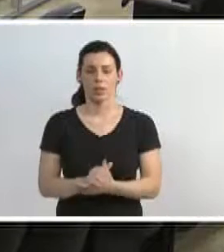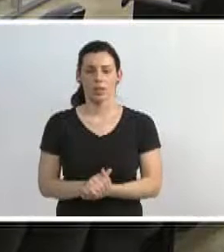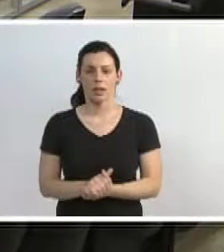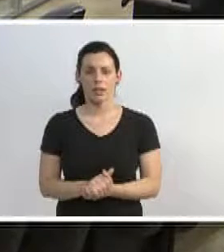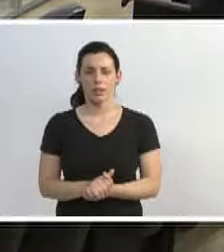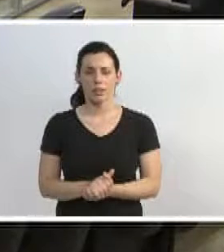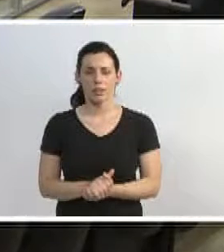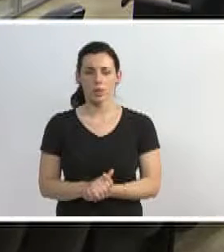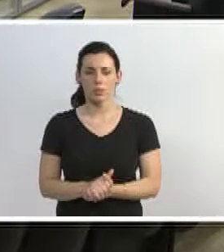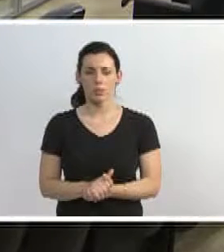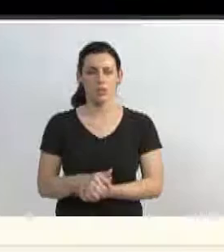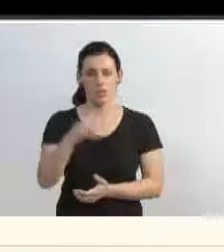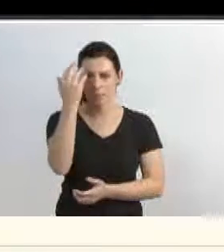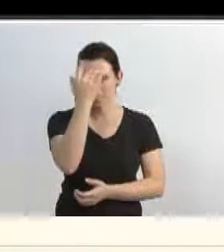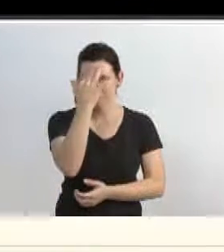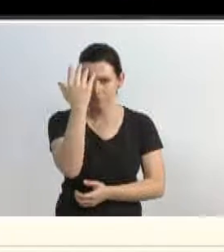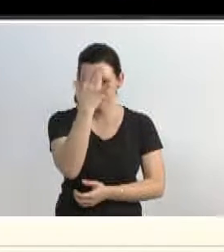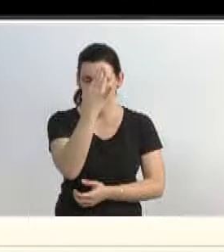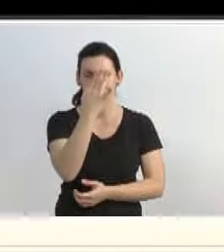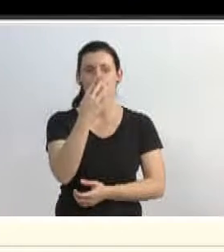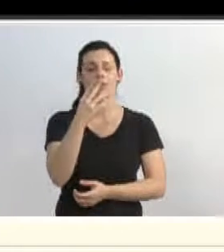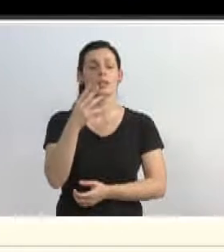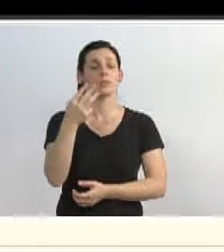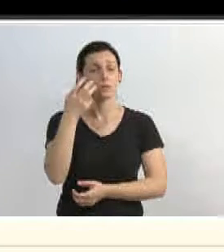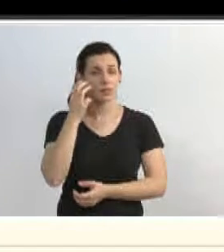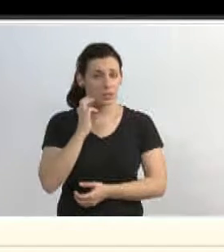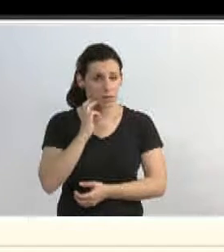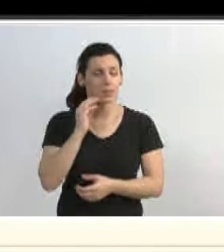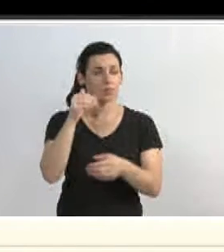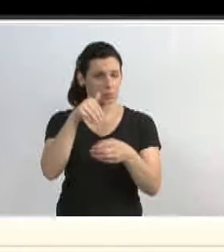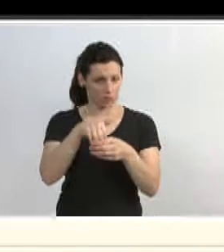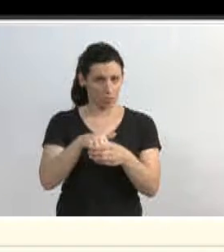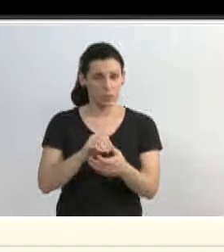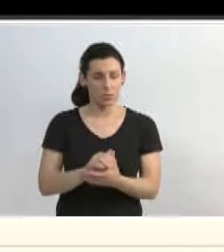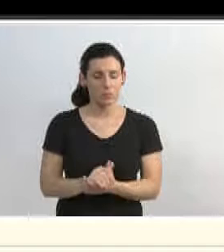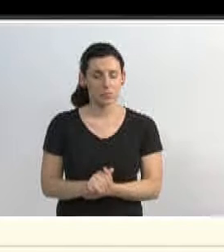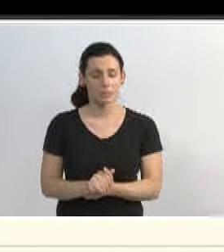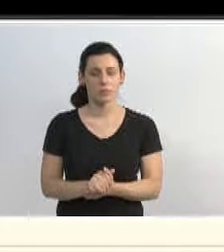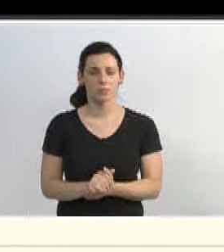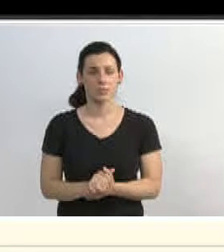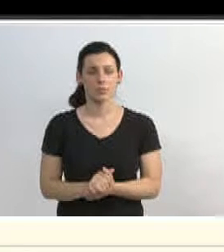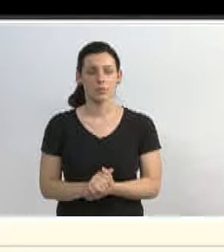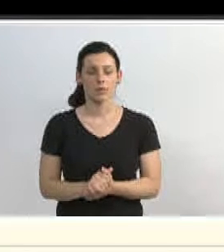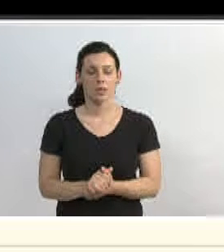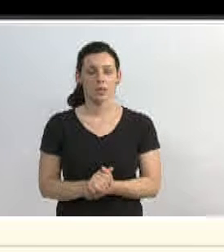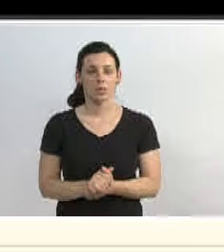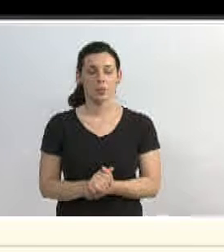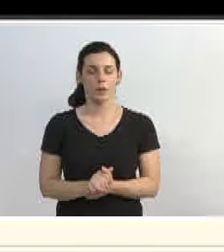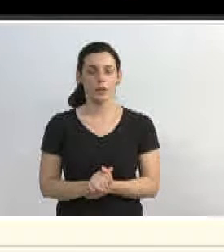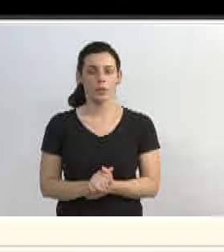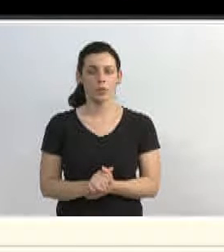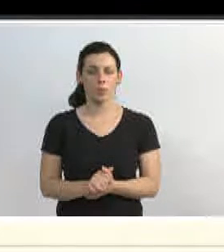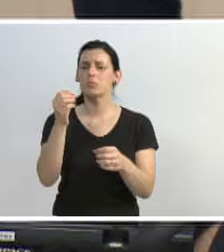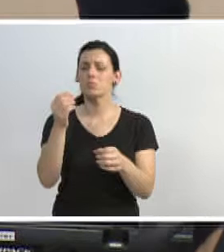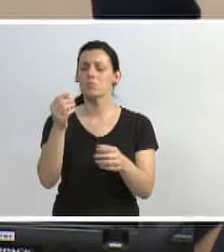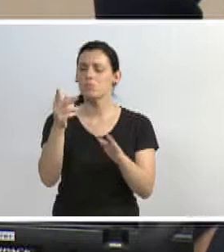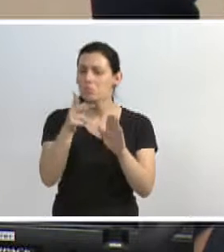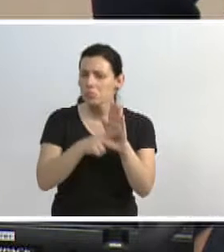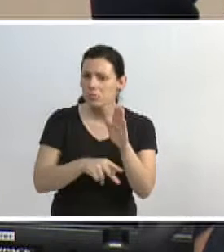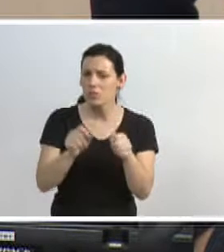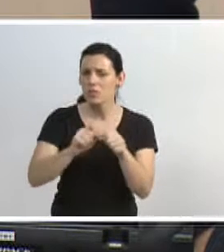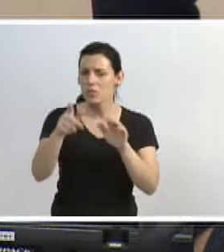última terça-feira foram aprovados 5 projetos de lei em redação final e acatado um veto durante as sessões ordinária